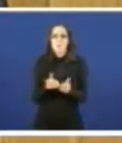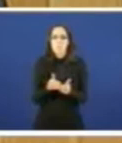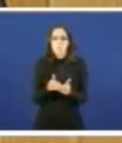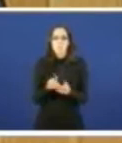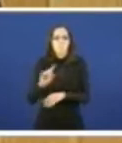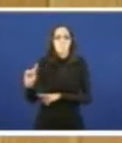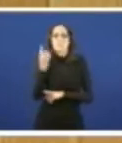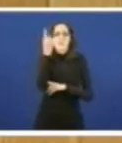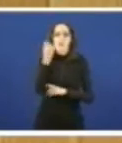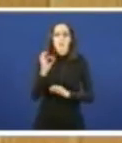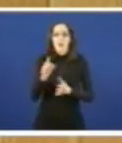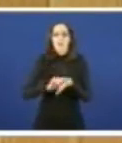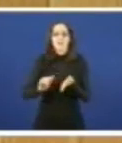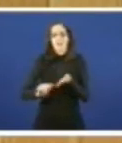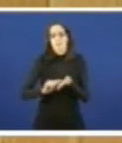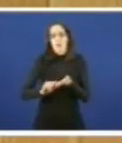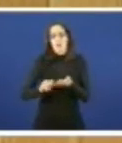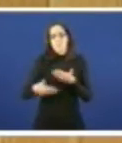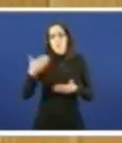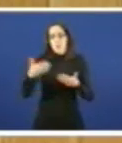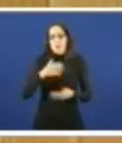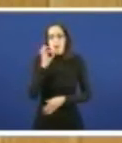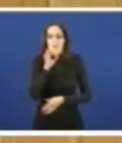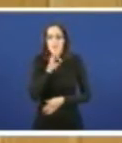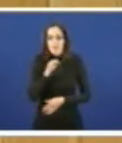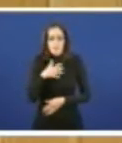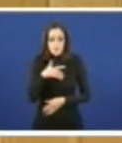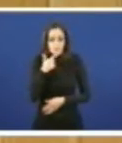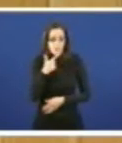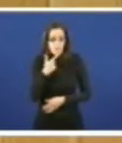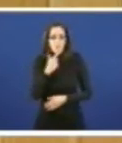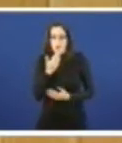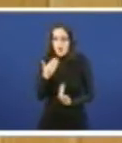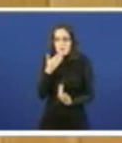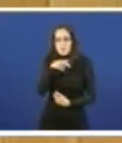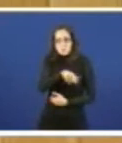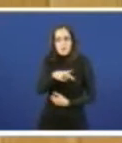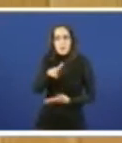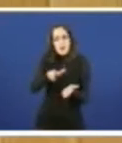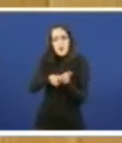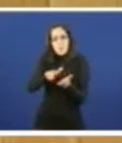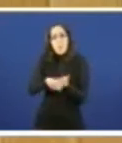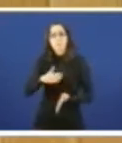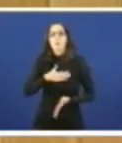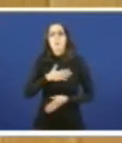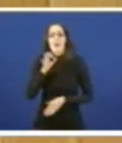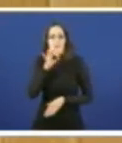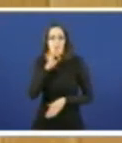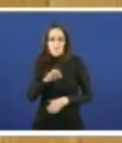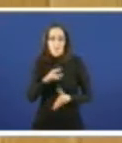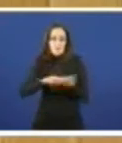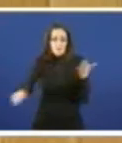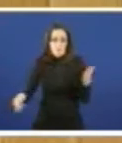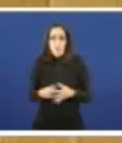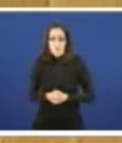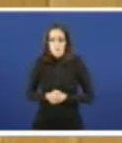literatura galega moderna, o que convirteu o galego en lingua propia de Galicia despois de 5 séculos de esvaecemento?